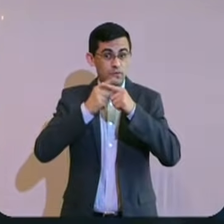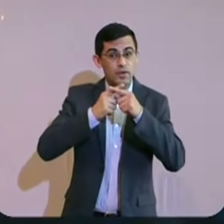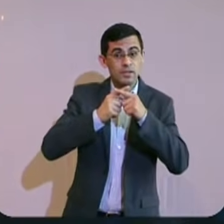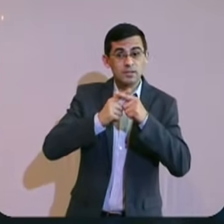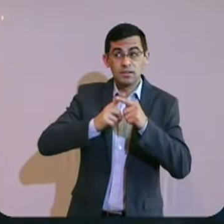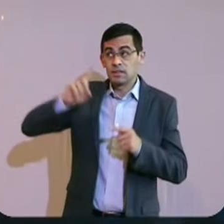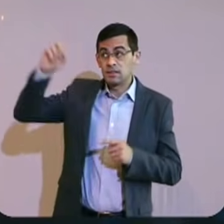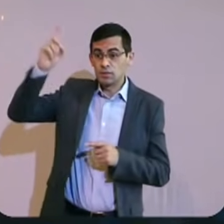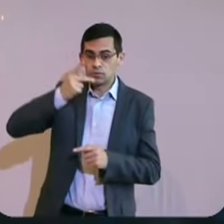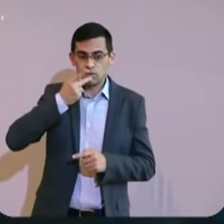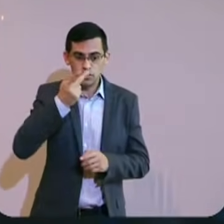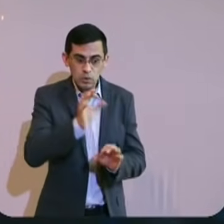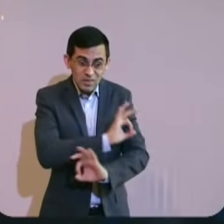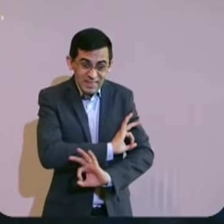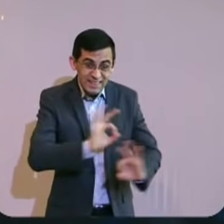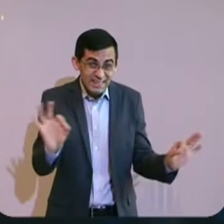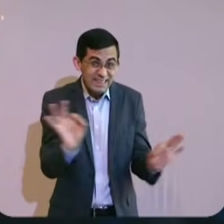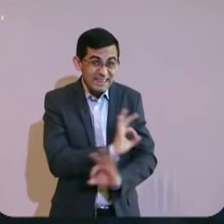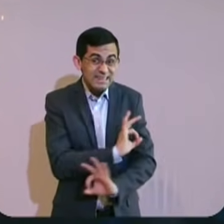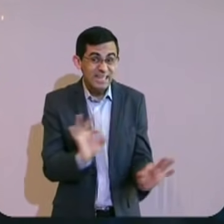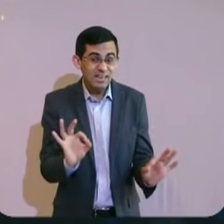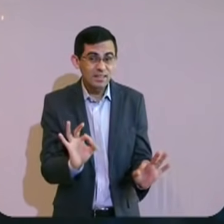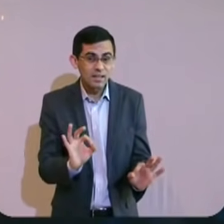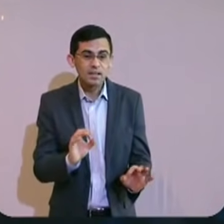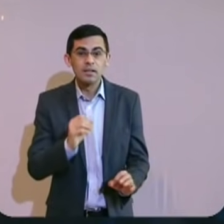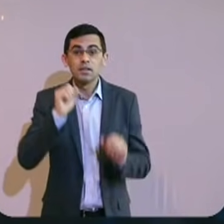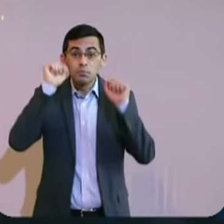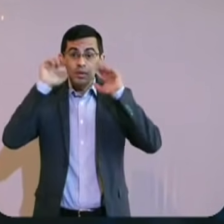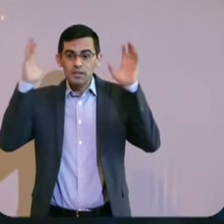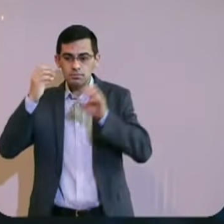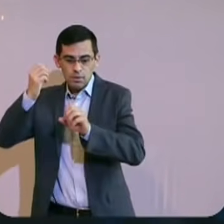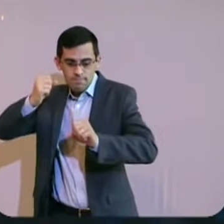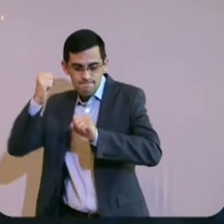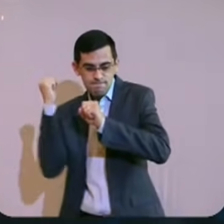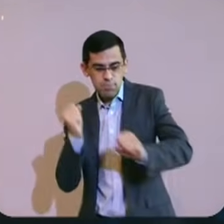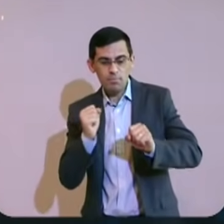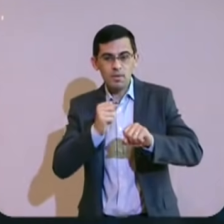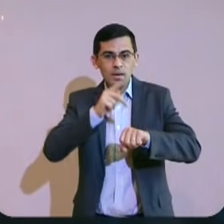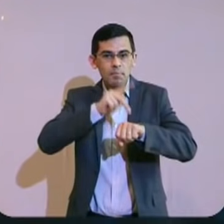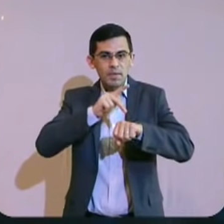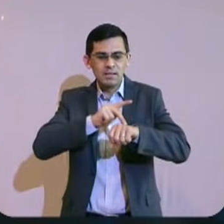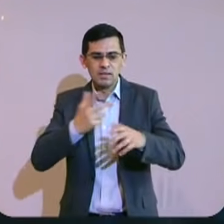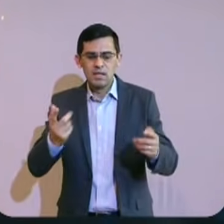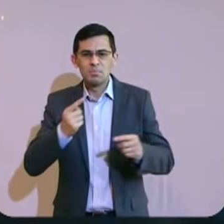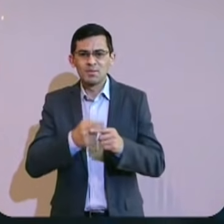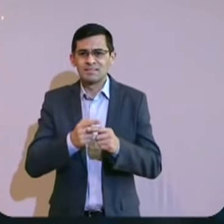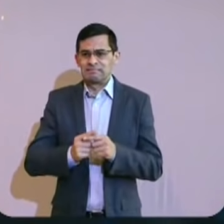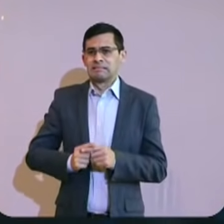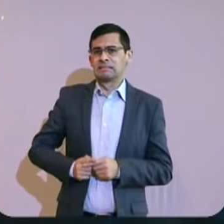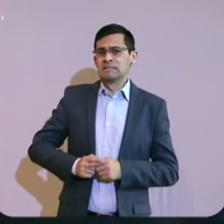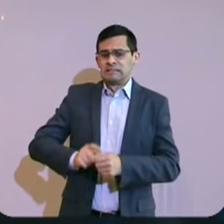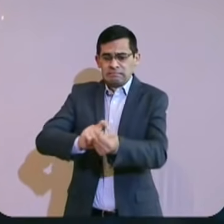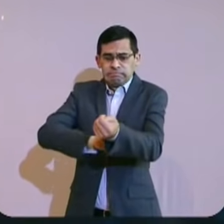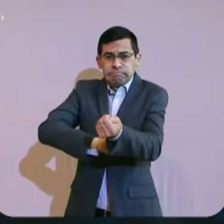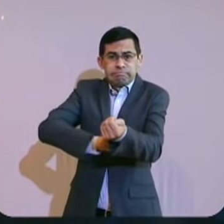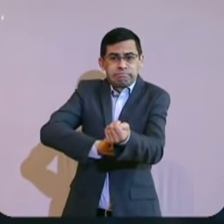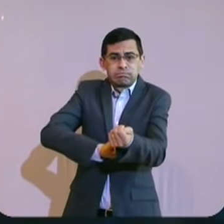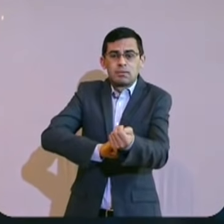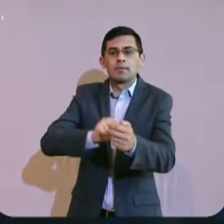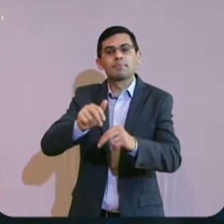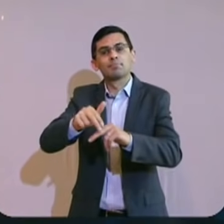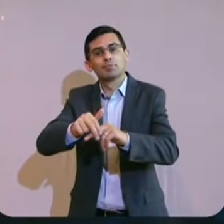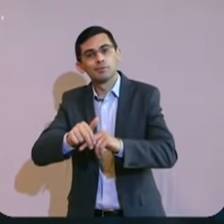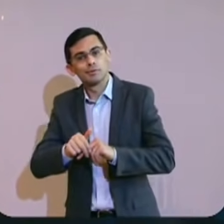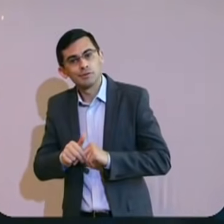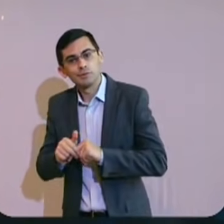vez o Senhor não falou isso para ele, e ele foi lá e bateu na rocha, porque ele não aguentou mais, e por isso